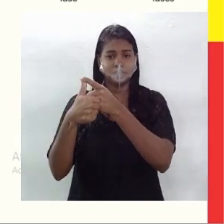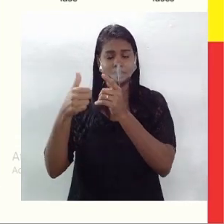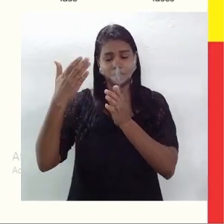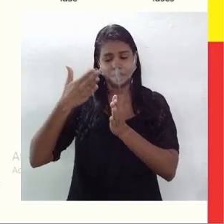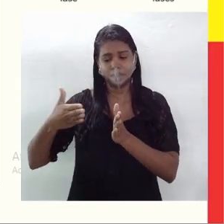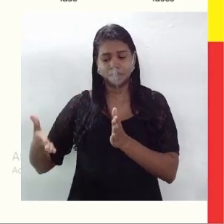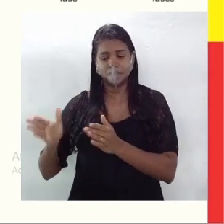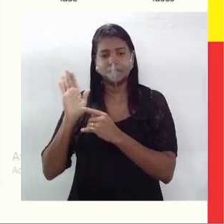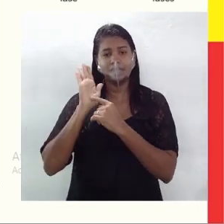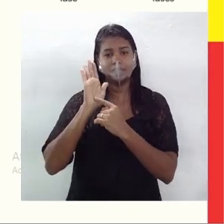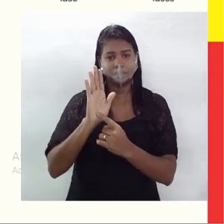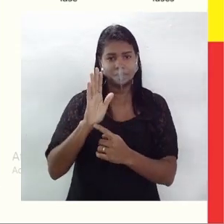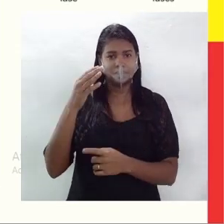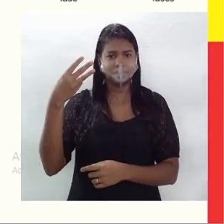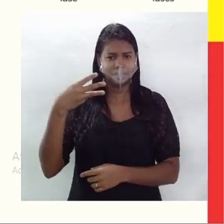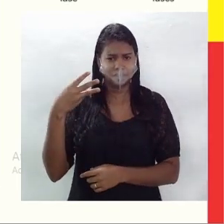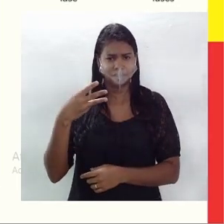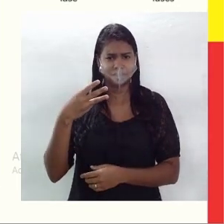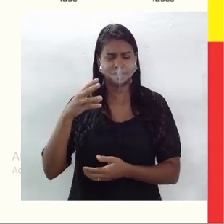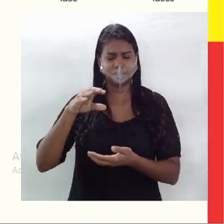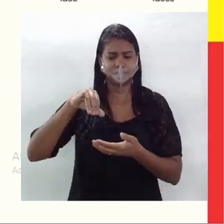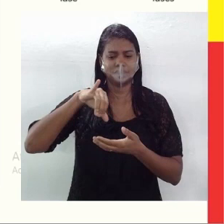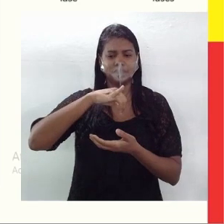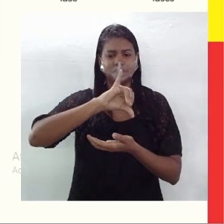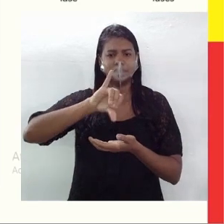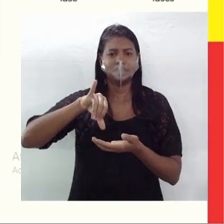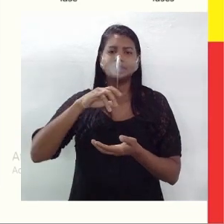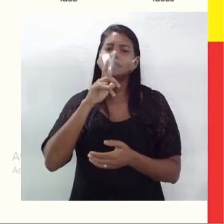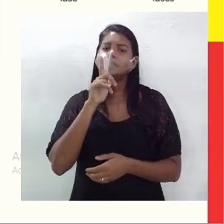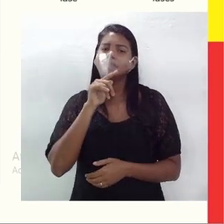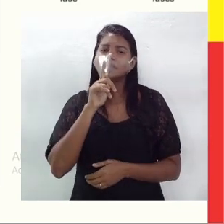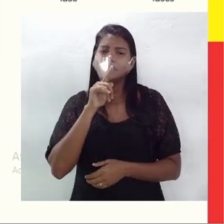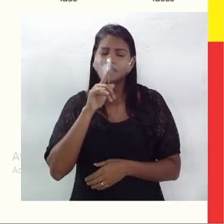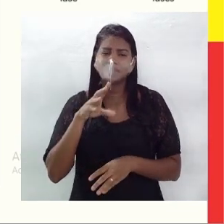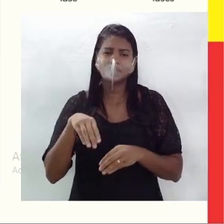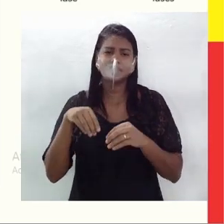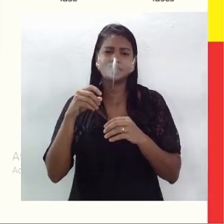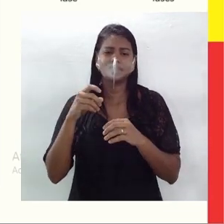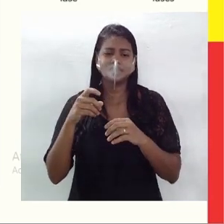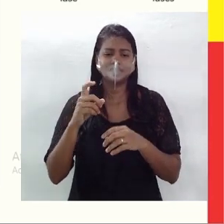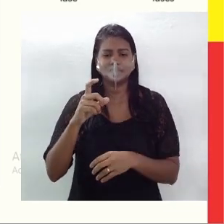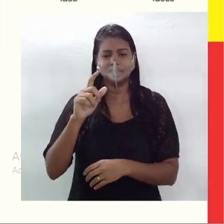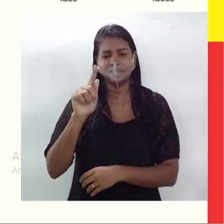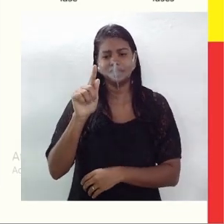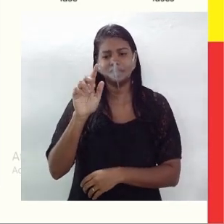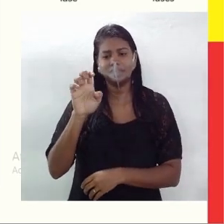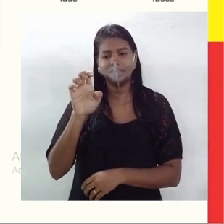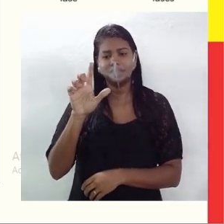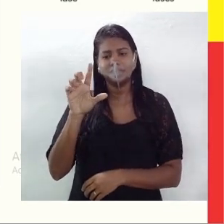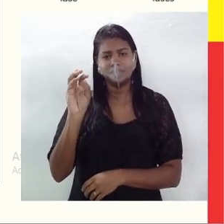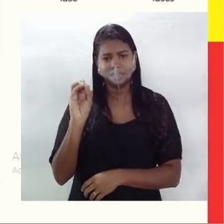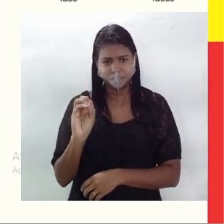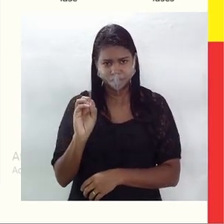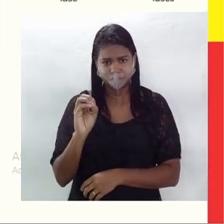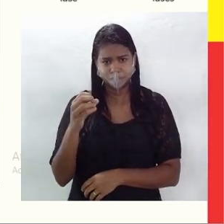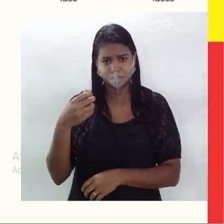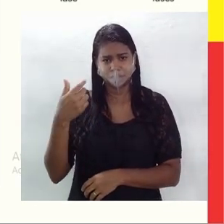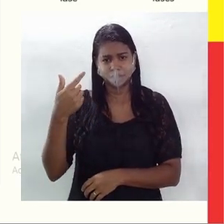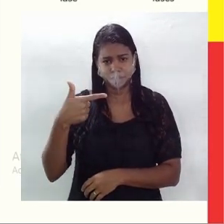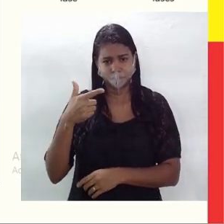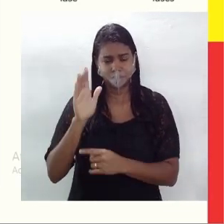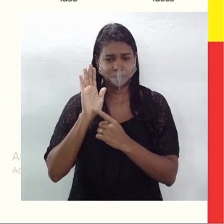fases. Então, é óleo, água líquida e gelo. O sistema 2